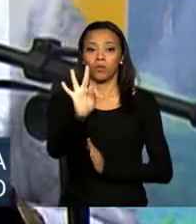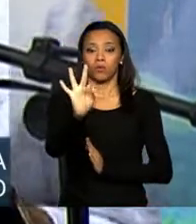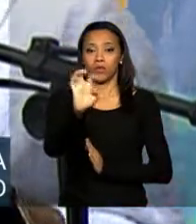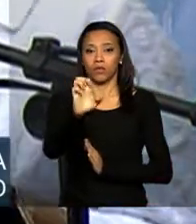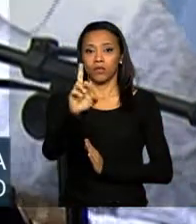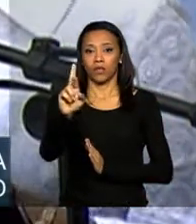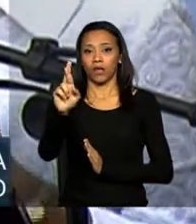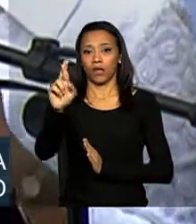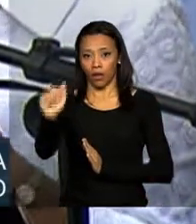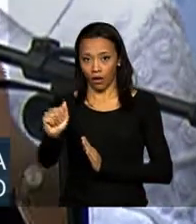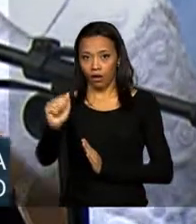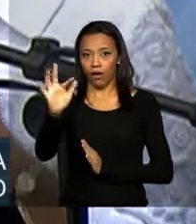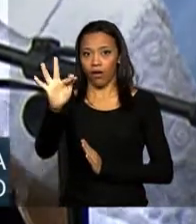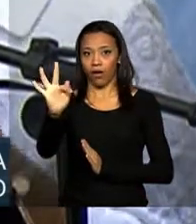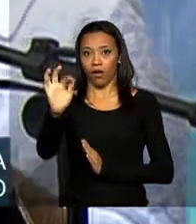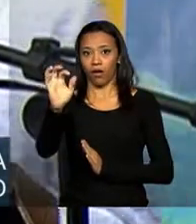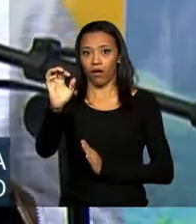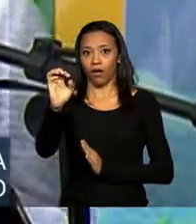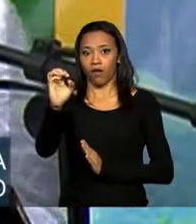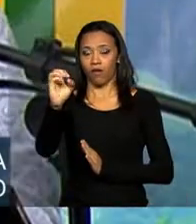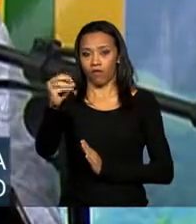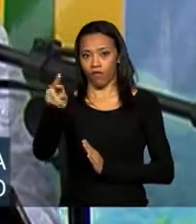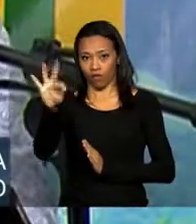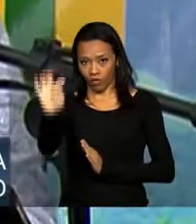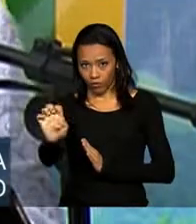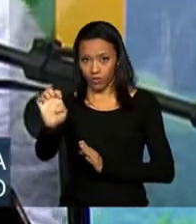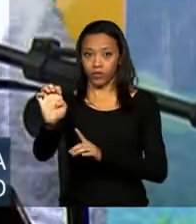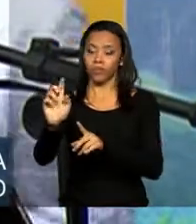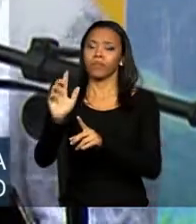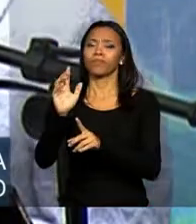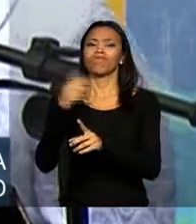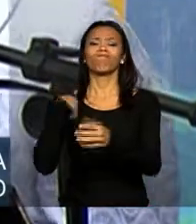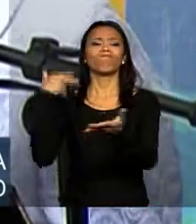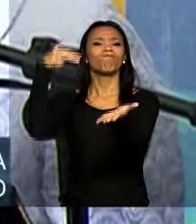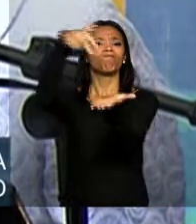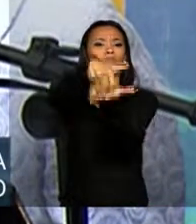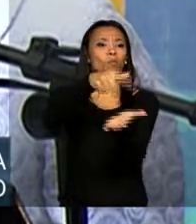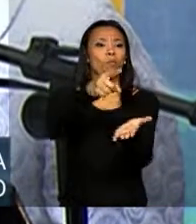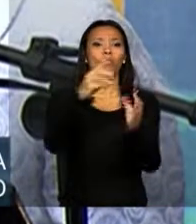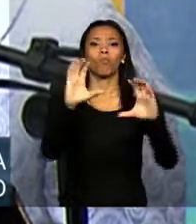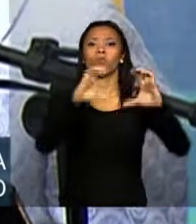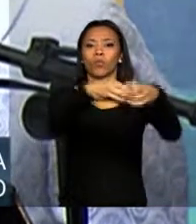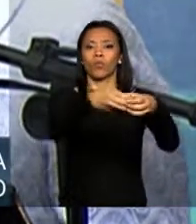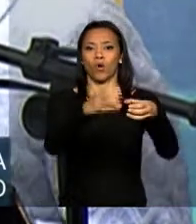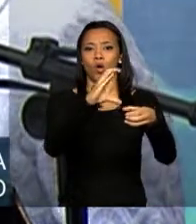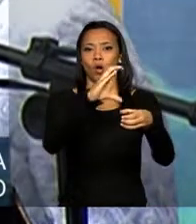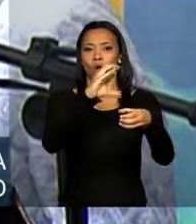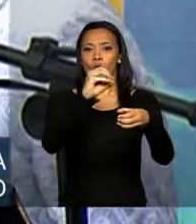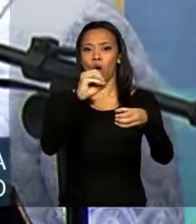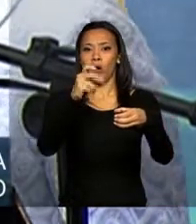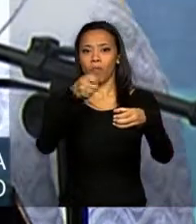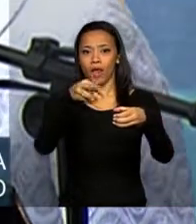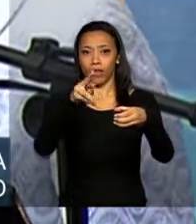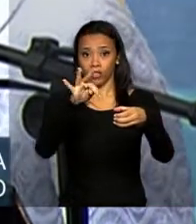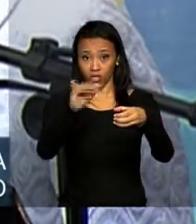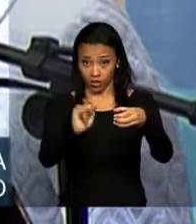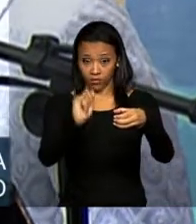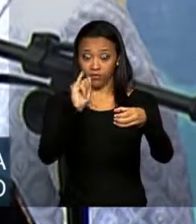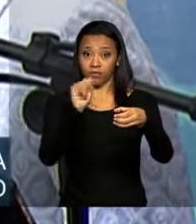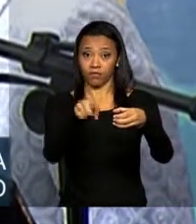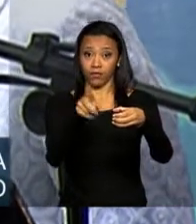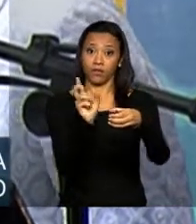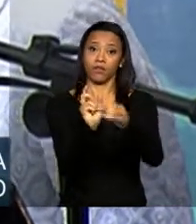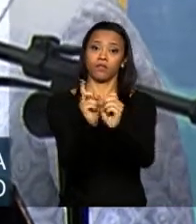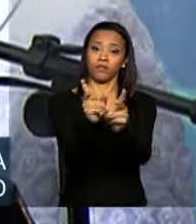uma uma uma cooperativa de Laticínios é muito uma